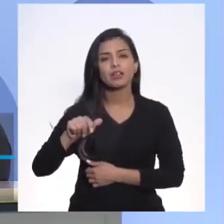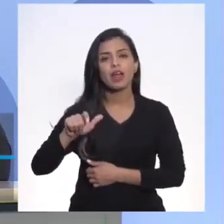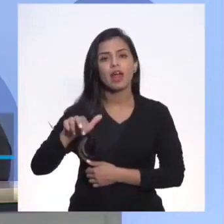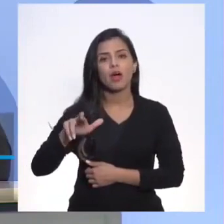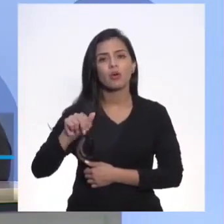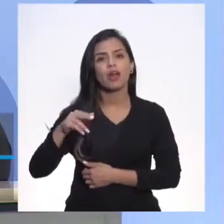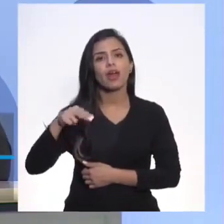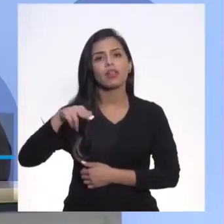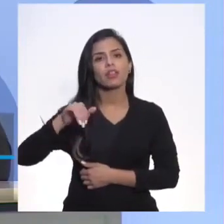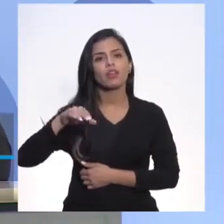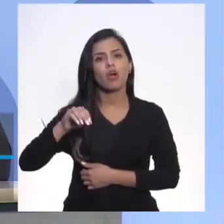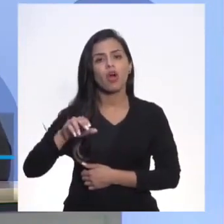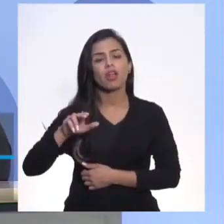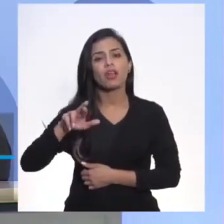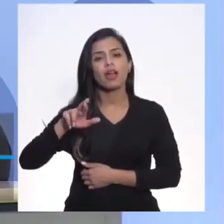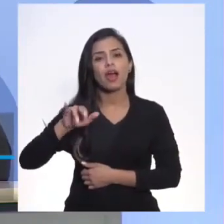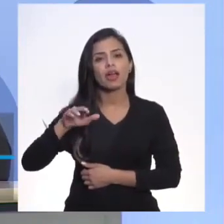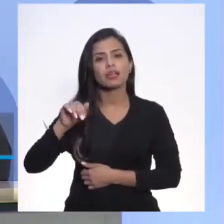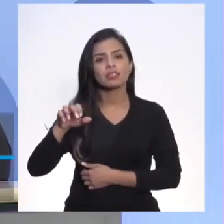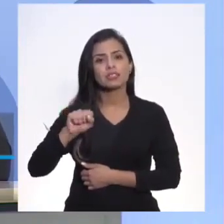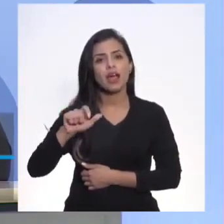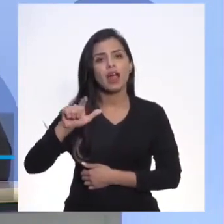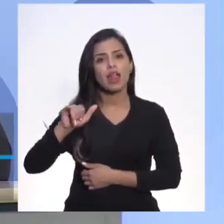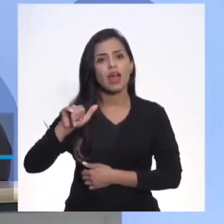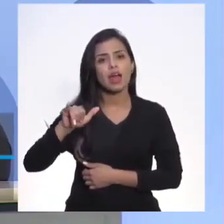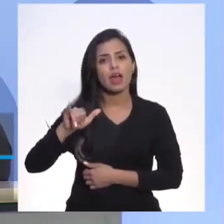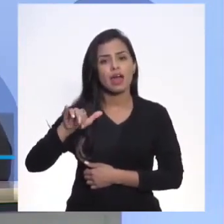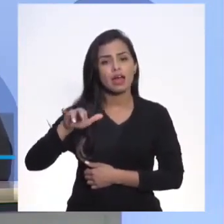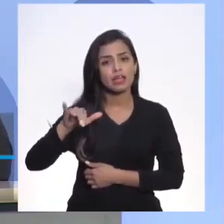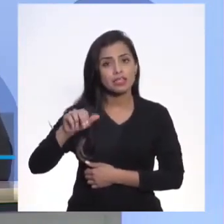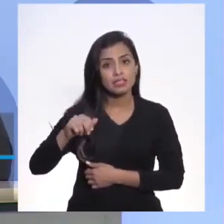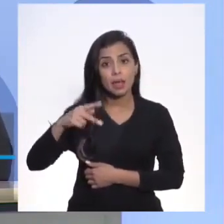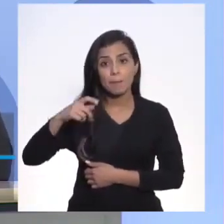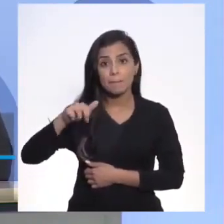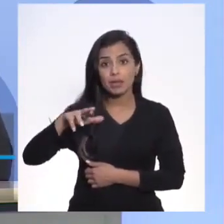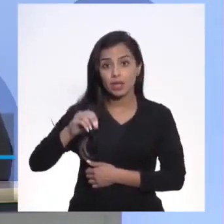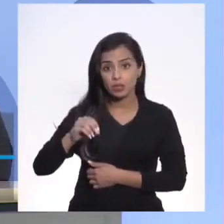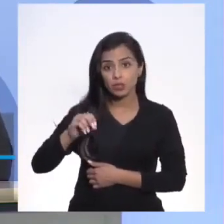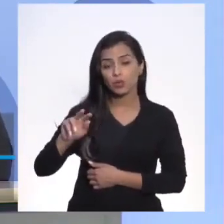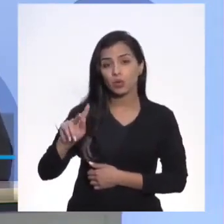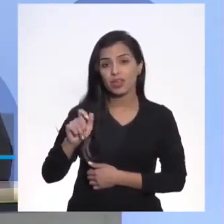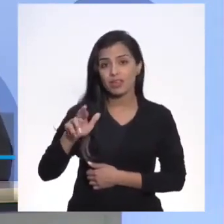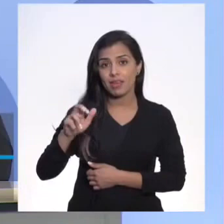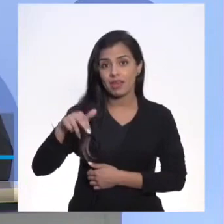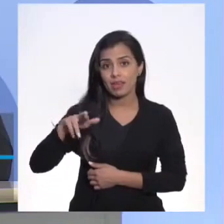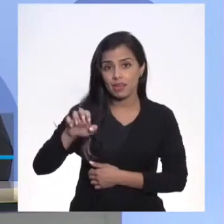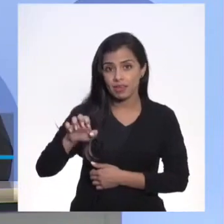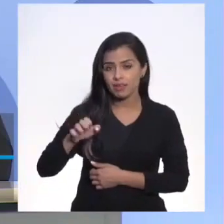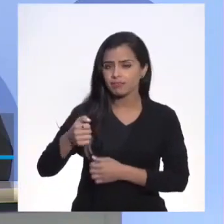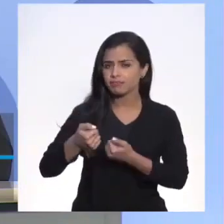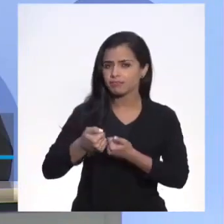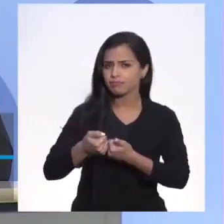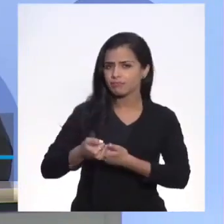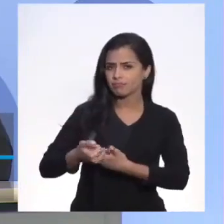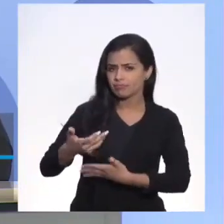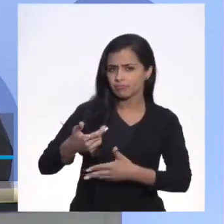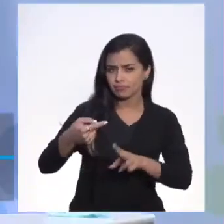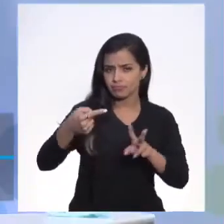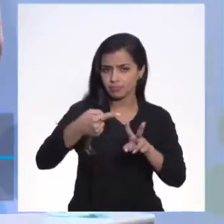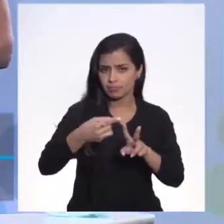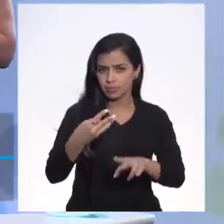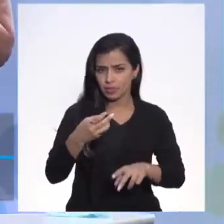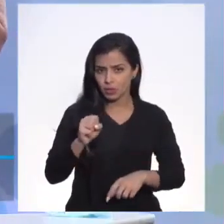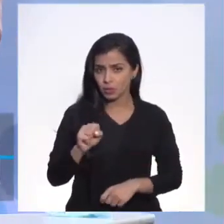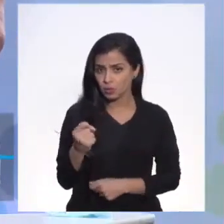a Raíssa, a Larissa, o Pedro Vitor e o Pedro Henrique. E aí, professora Inês, é só o raiz de 38 que é irracional?